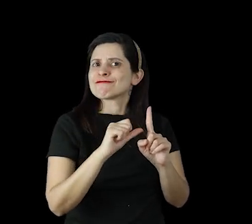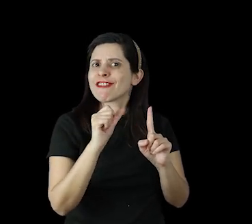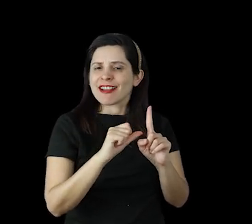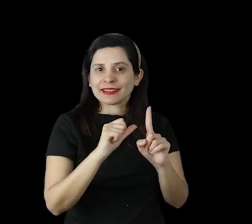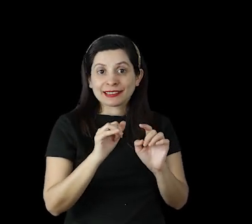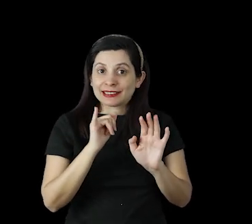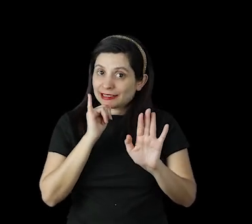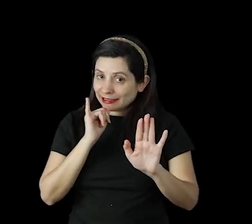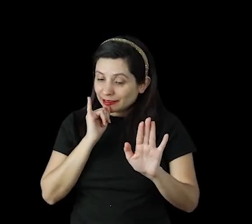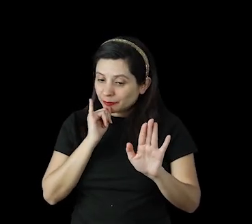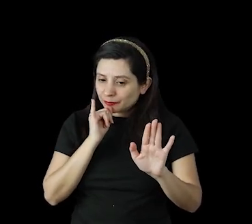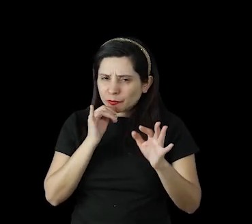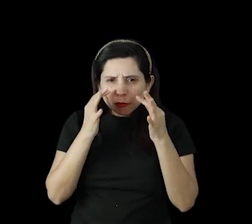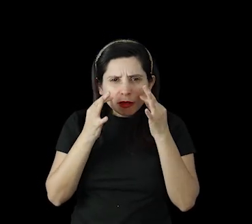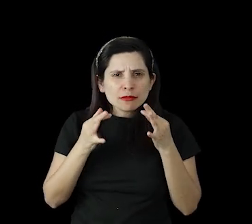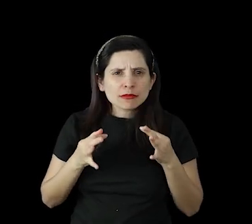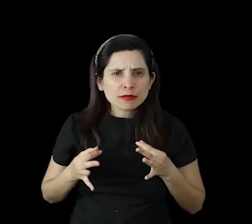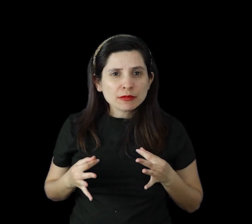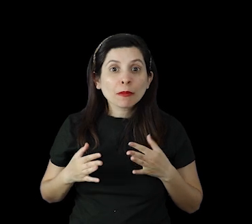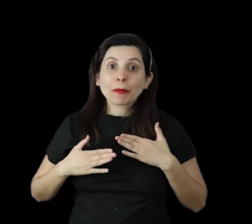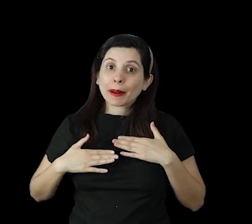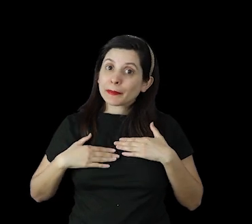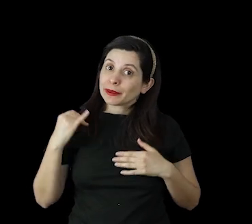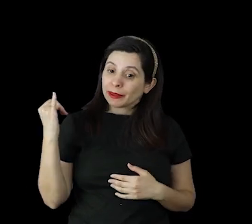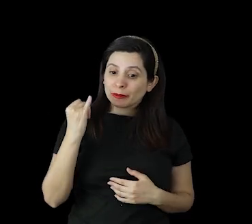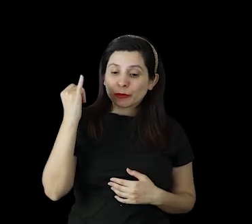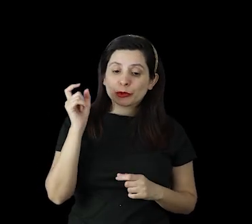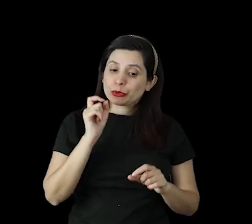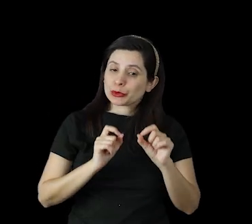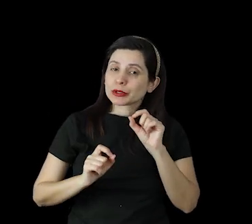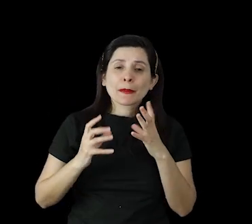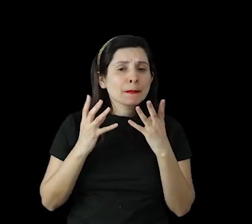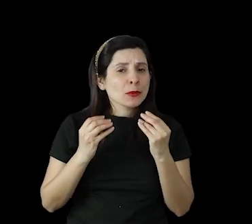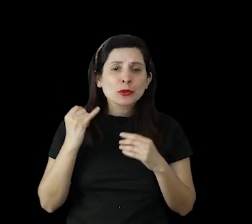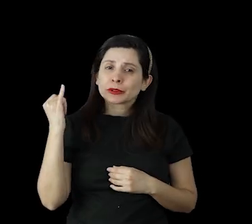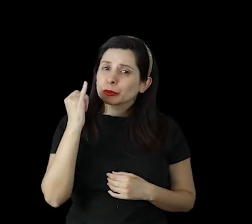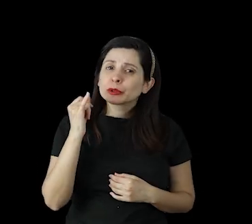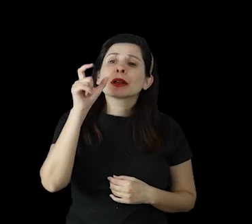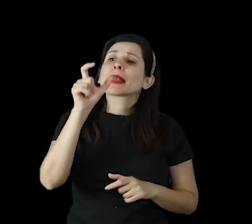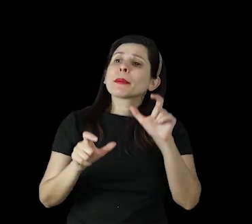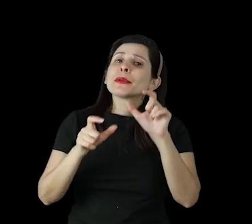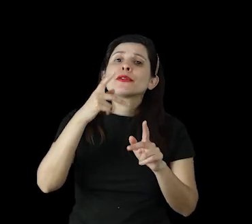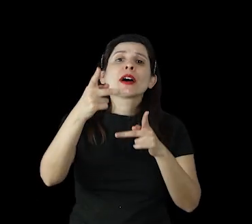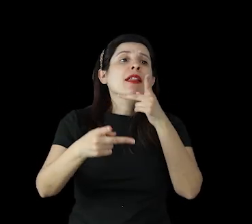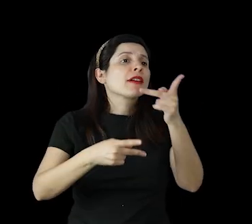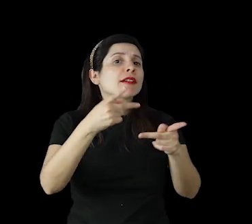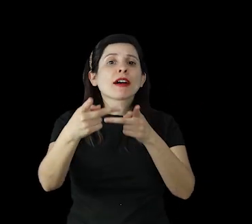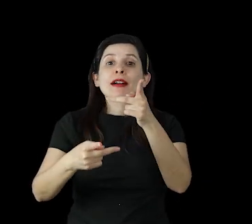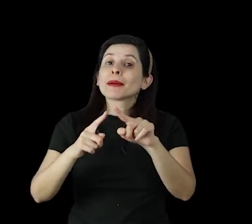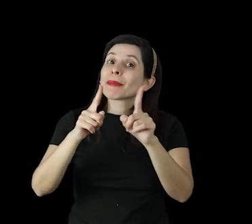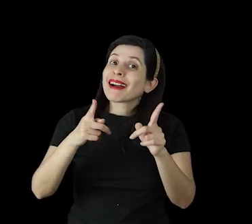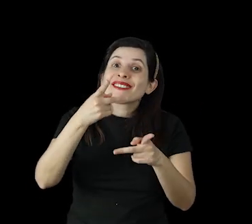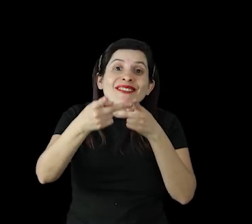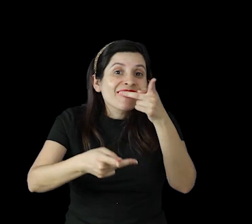né. Eu, por exemplo, eu presto muita atenção, para mim é muito importante a palavra, é muito importante o que as pessoas falam, só que falar é fácil,